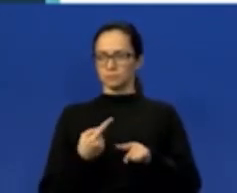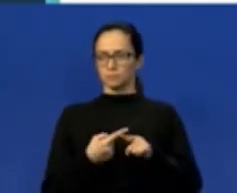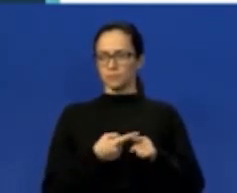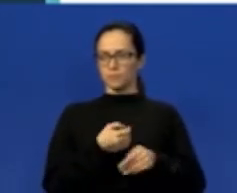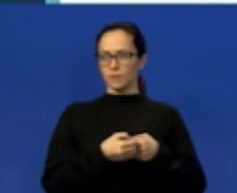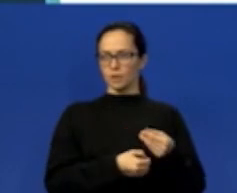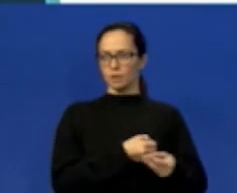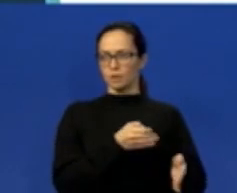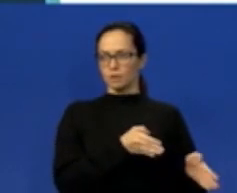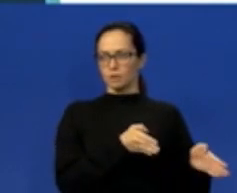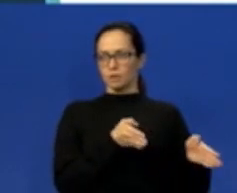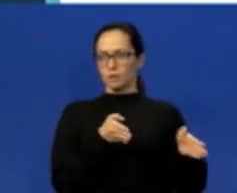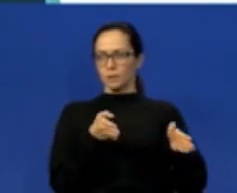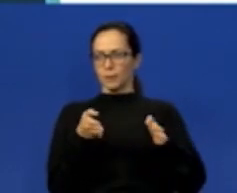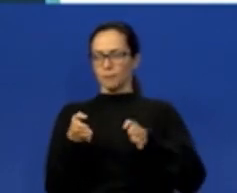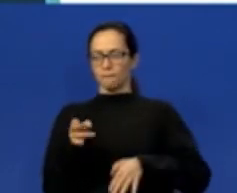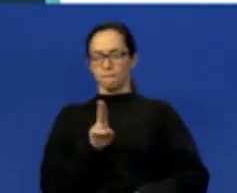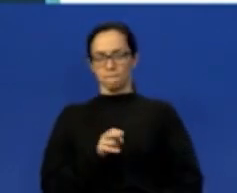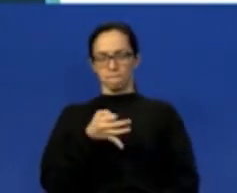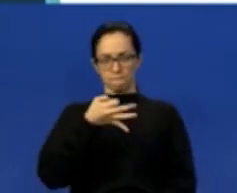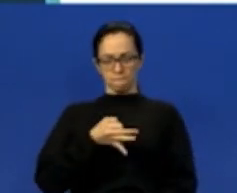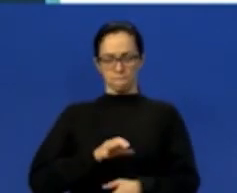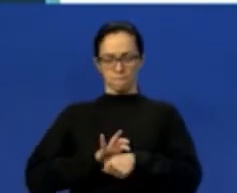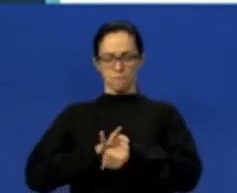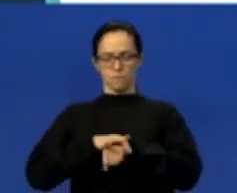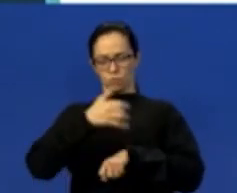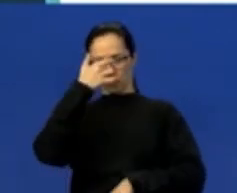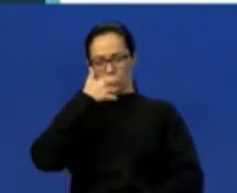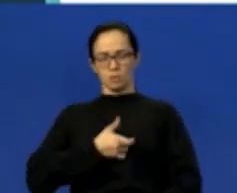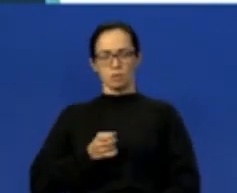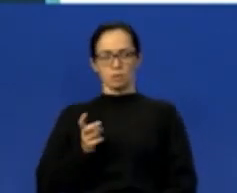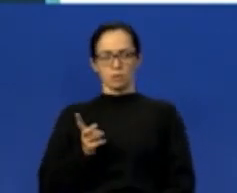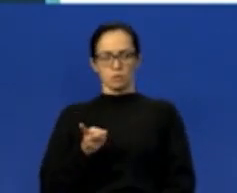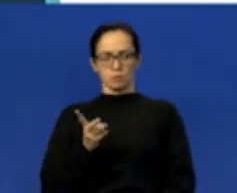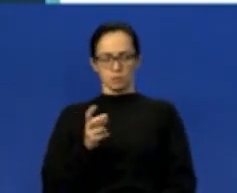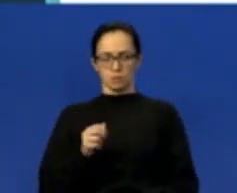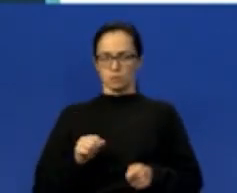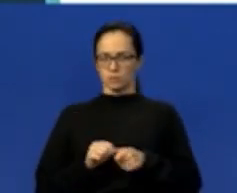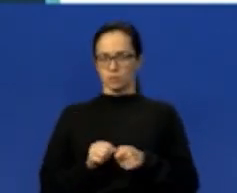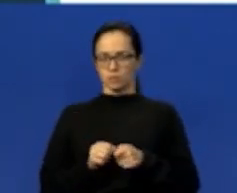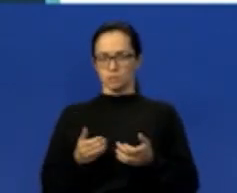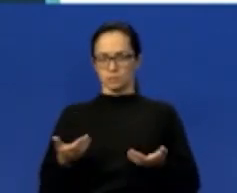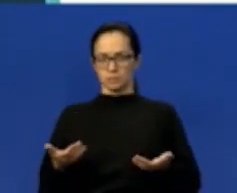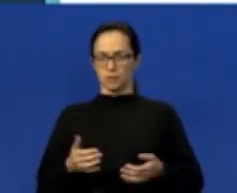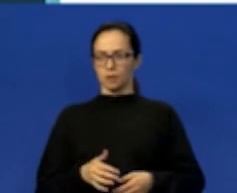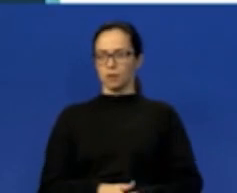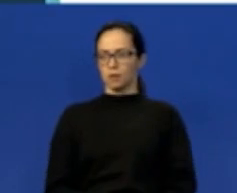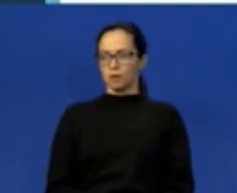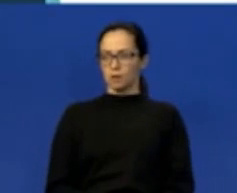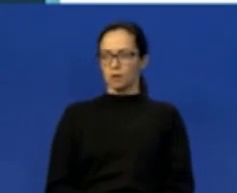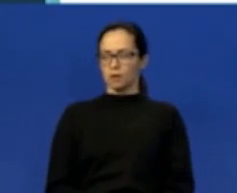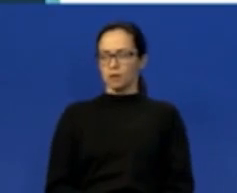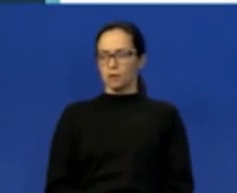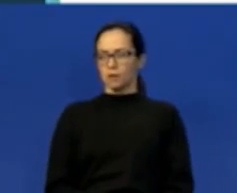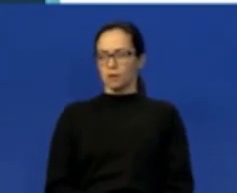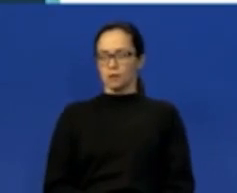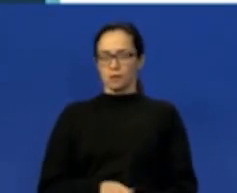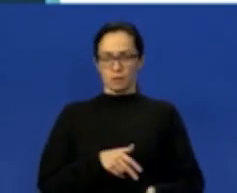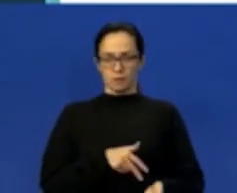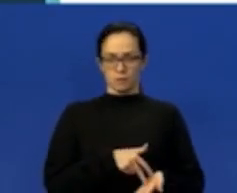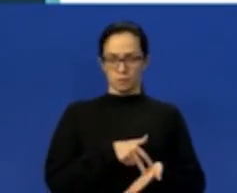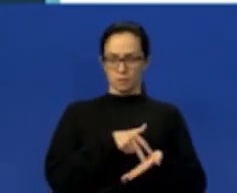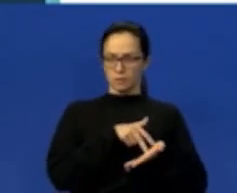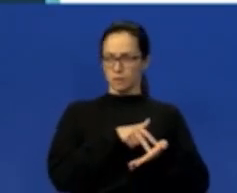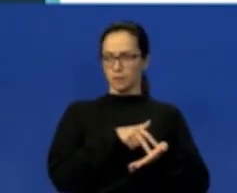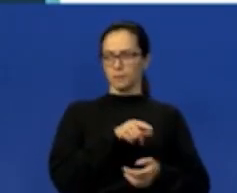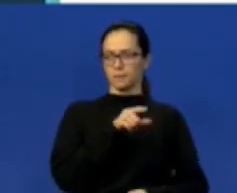as etapas a serem seguidas para continuamente manter a segurança pessoal. Obviamente está aí a resposta, alternativa D,